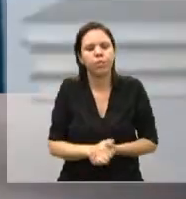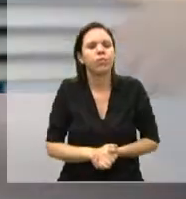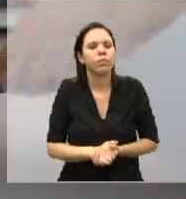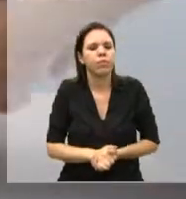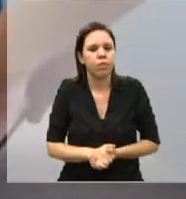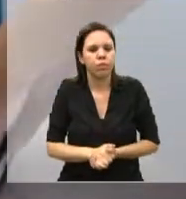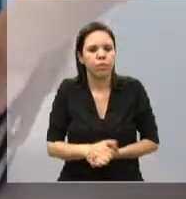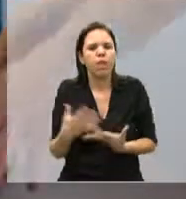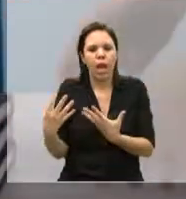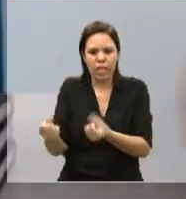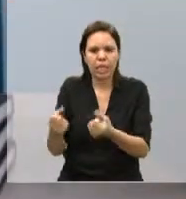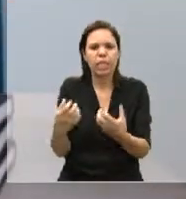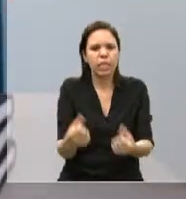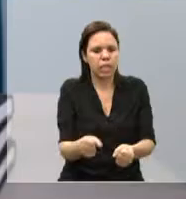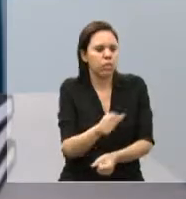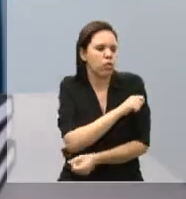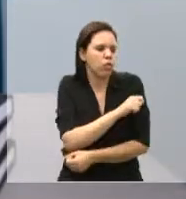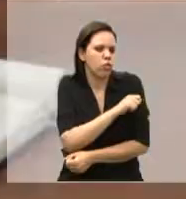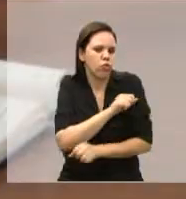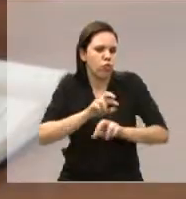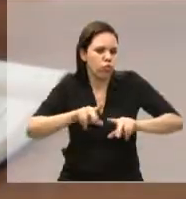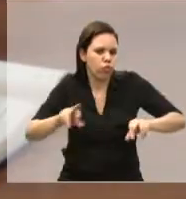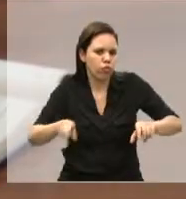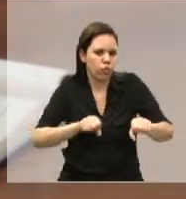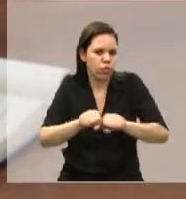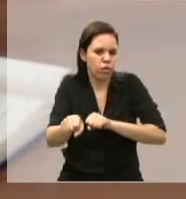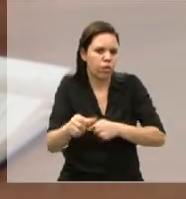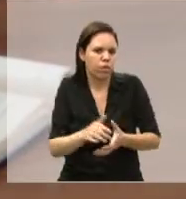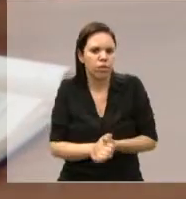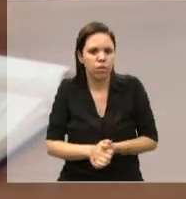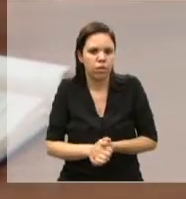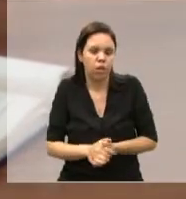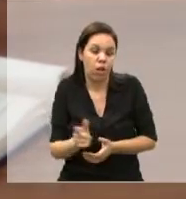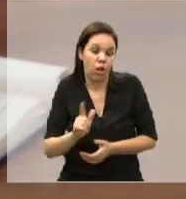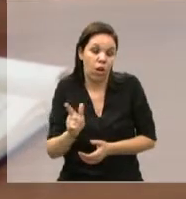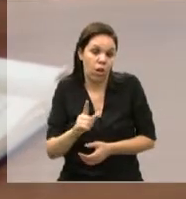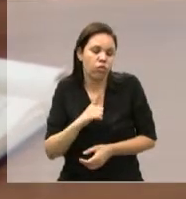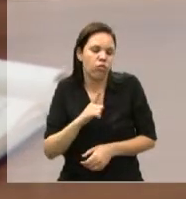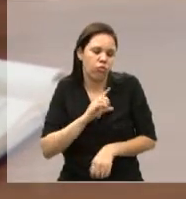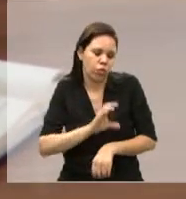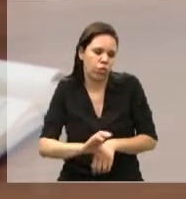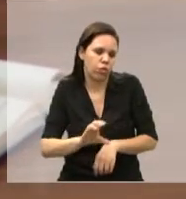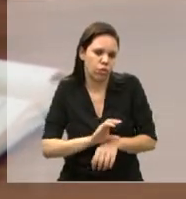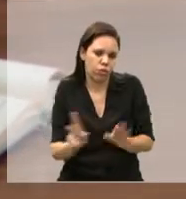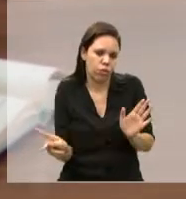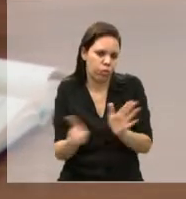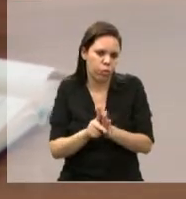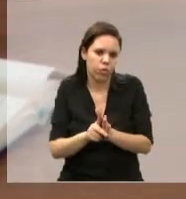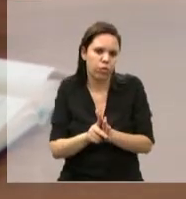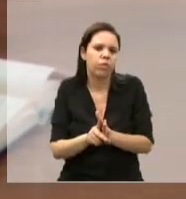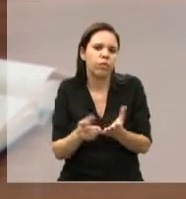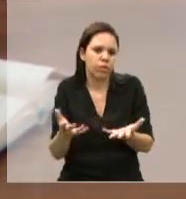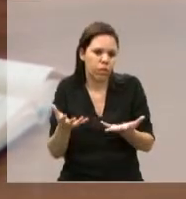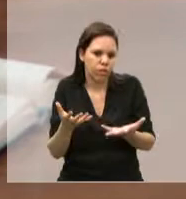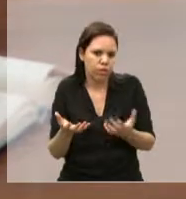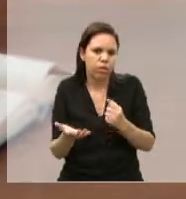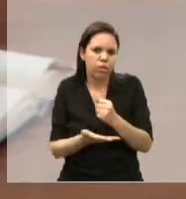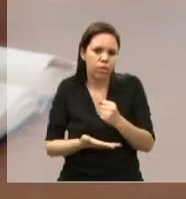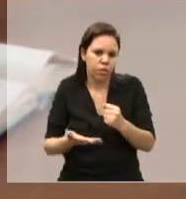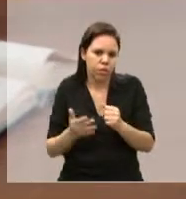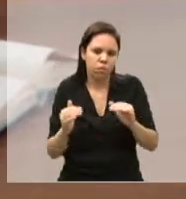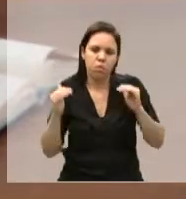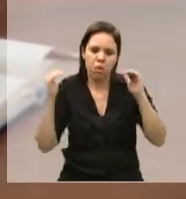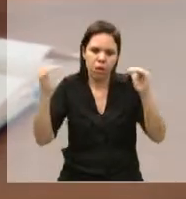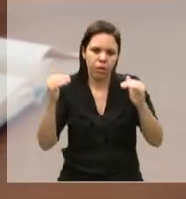que aceitam alunos de diversas formações. Claro que existem cursos mais específicos onde se requer uma base